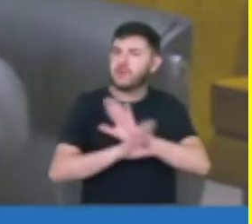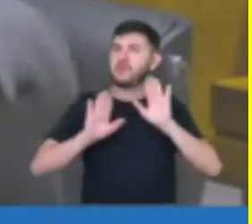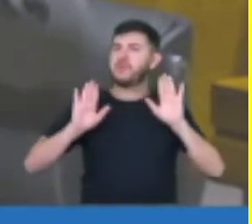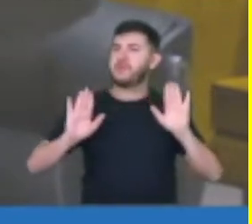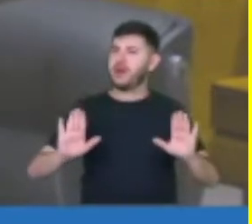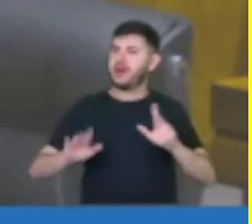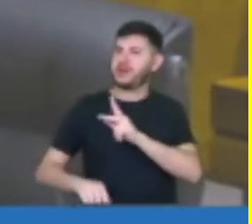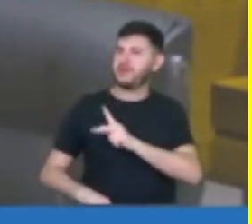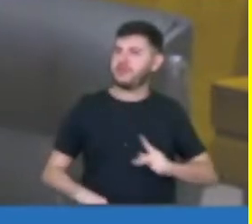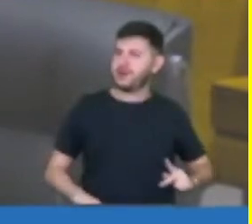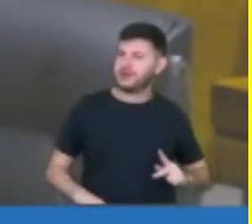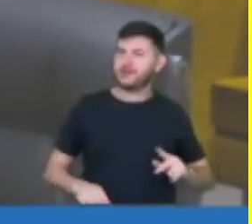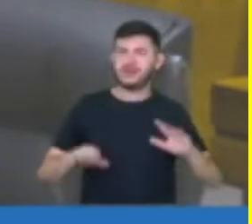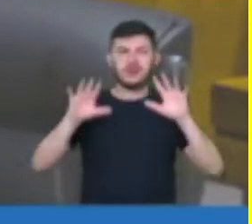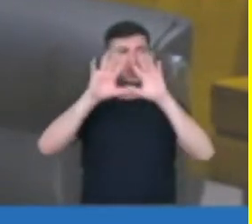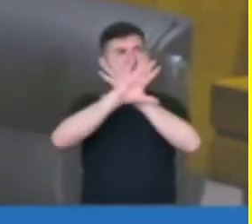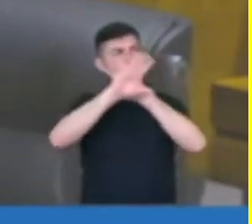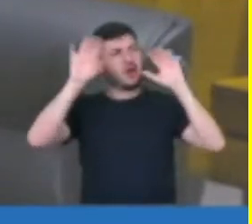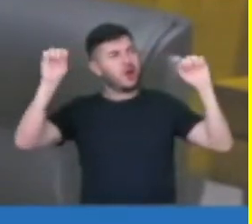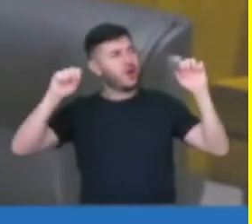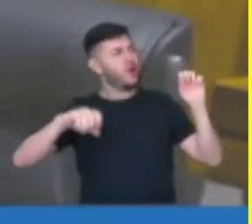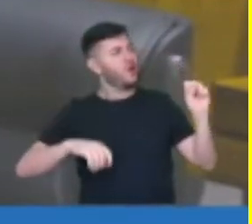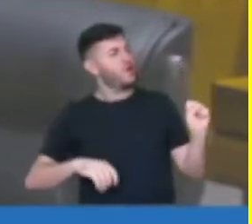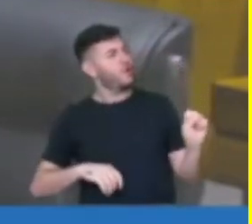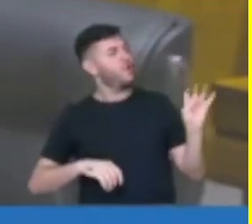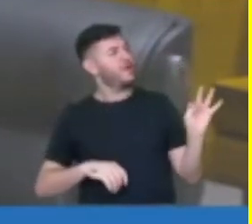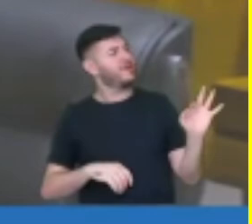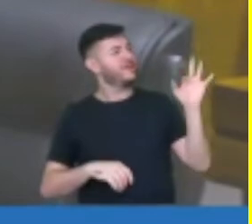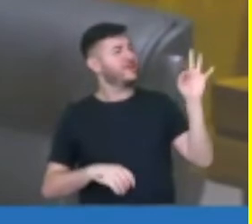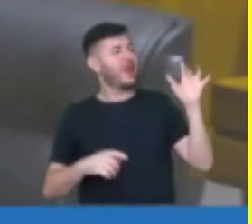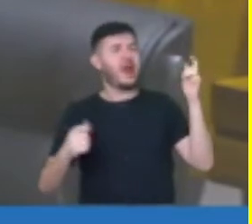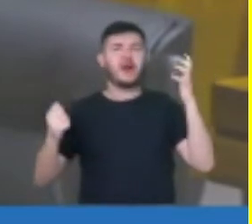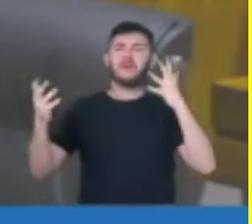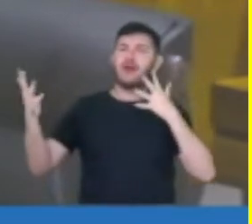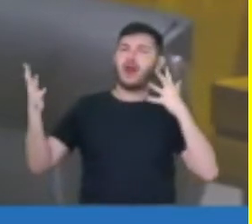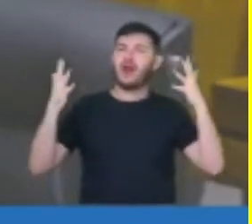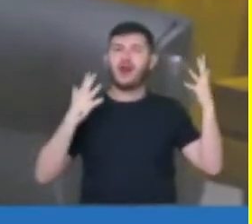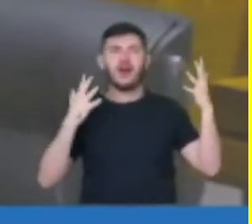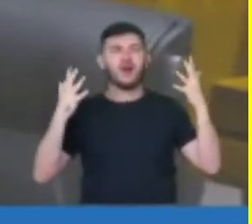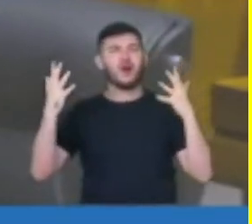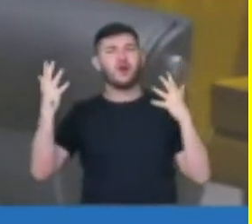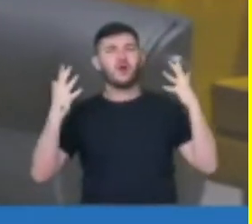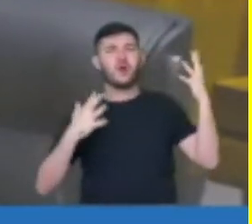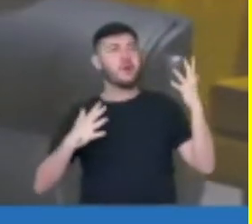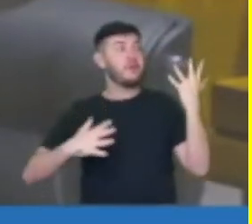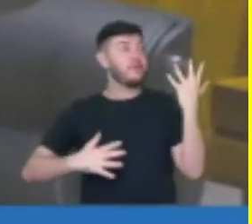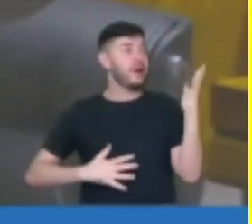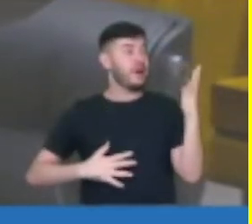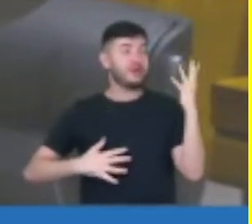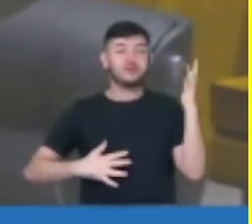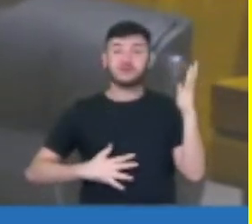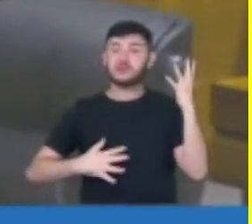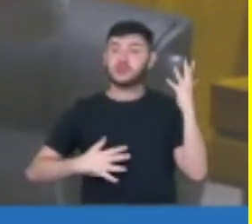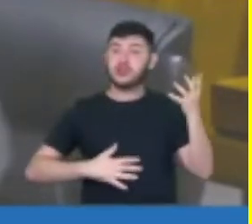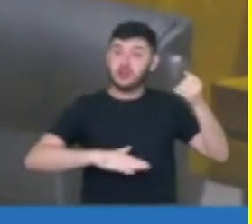com o encarceramento de centenas e milhares de bandidos que estão